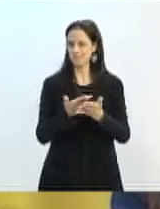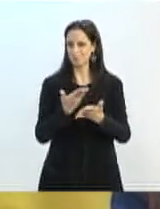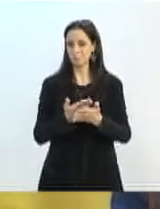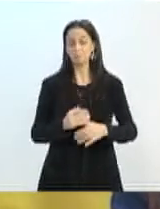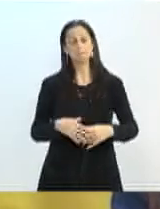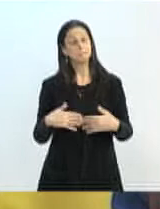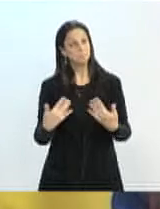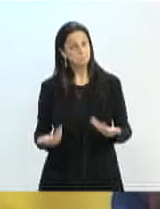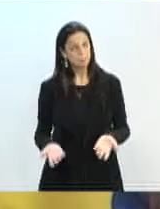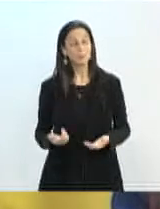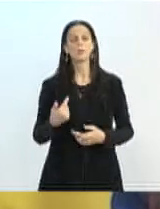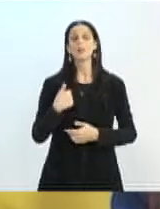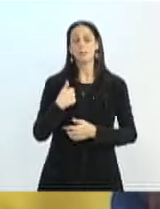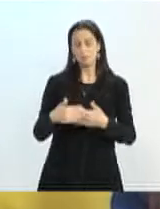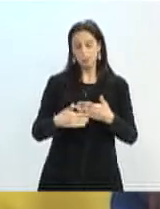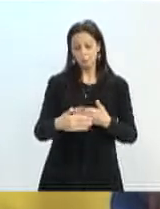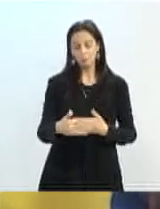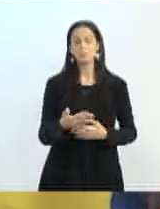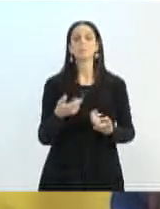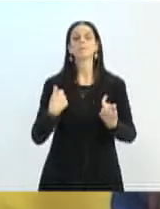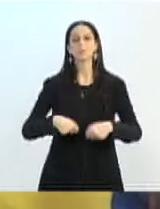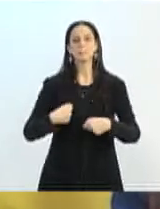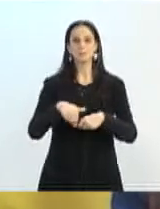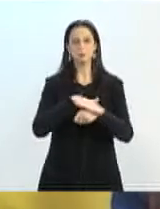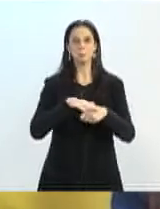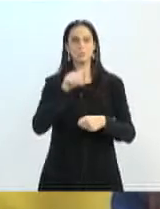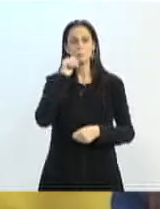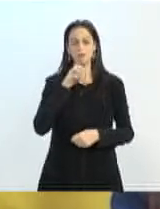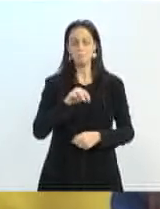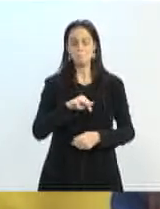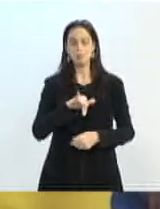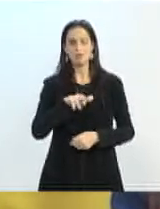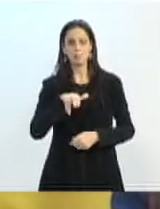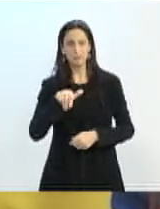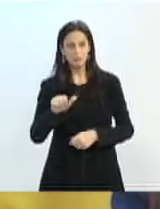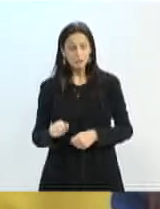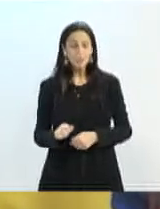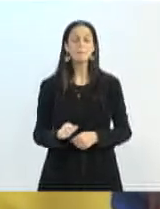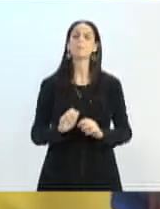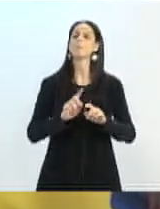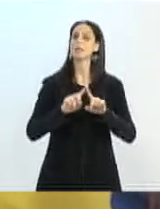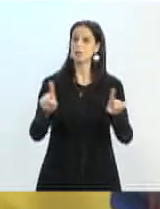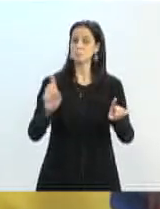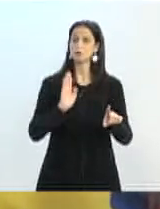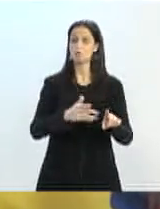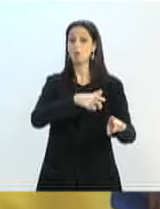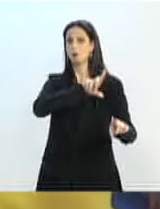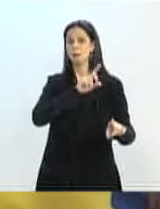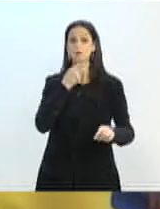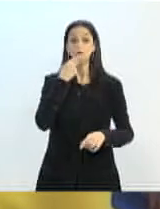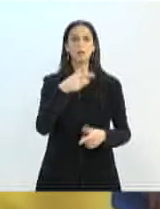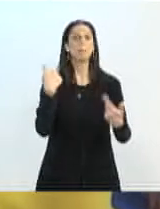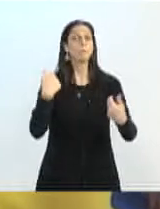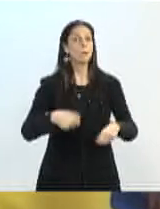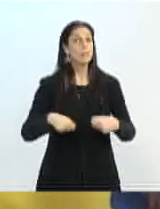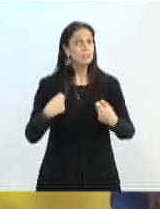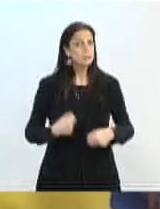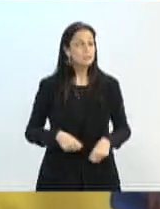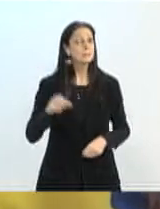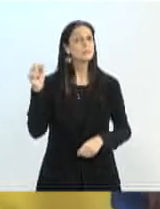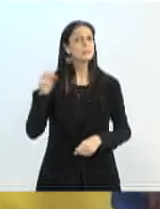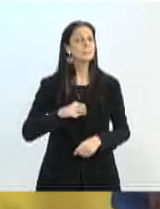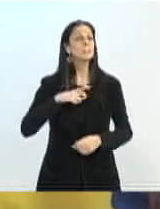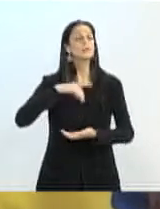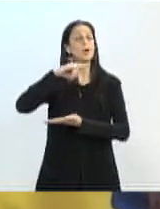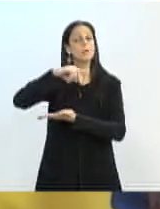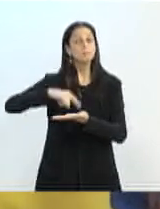conversar com a Maria Luísa, mas eu exijo que tenha um documento na escola, que tenha essa resolução e que se abra essa aba e não se obrigue, de